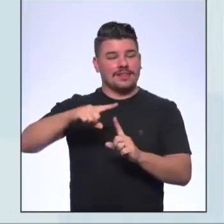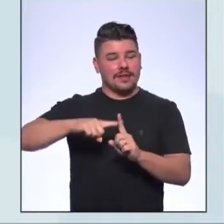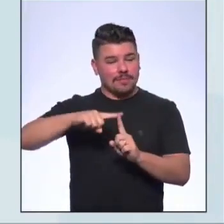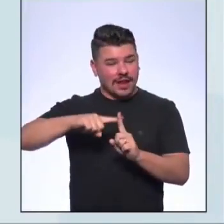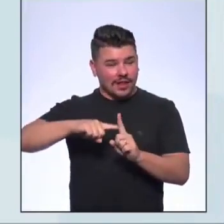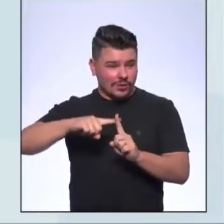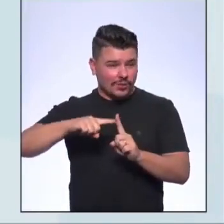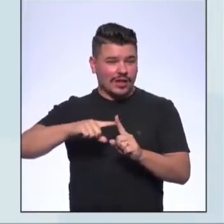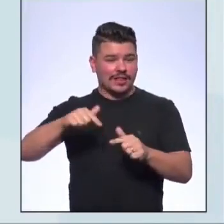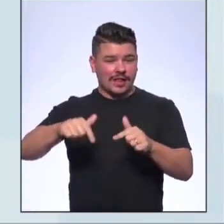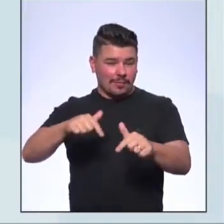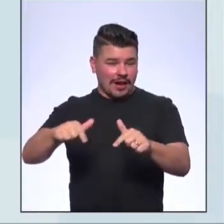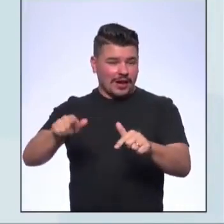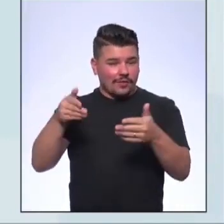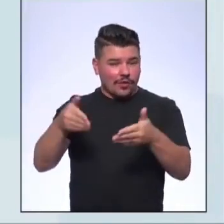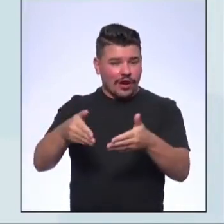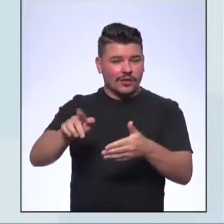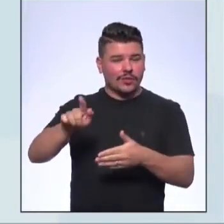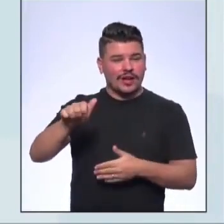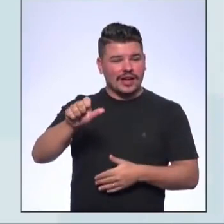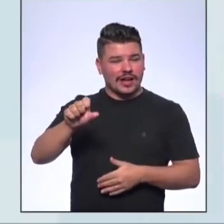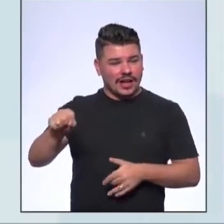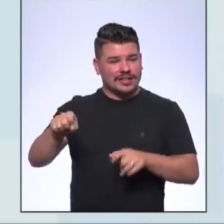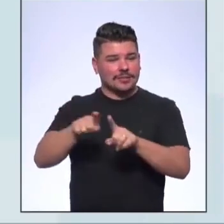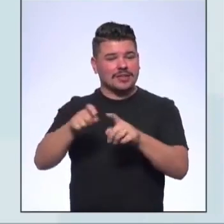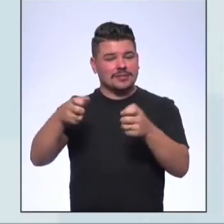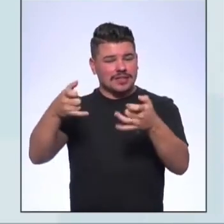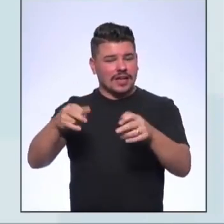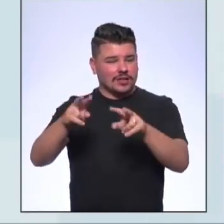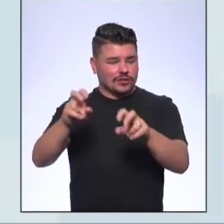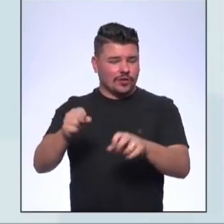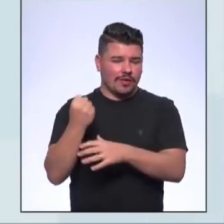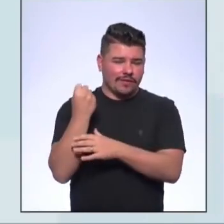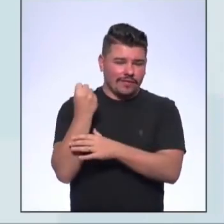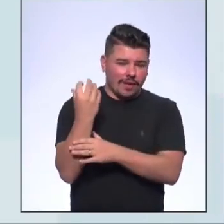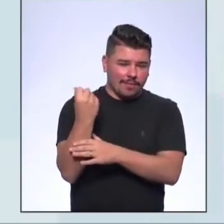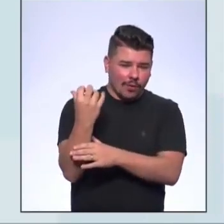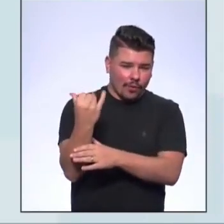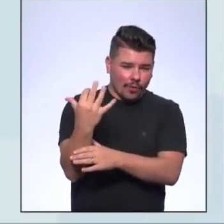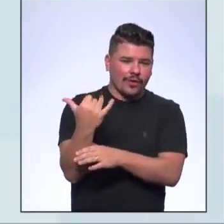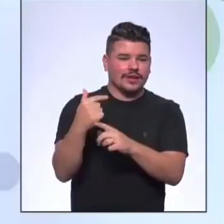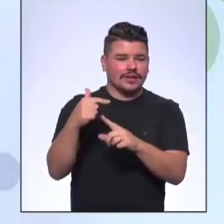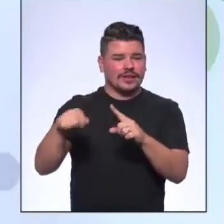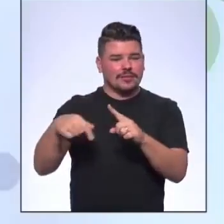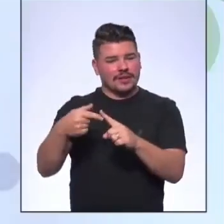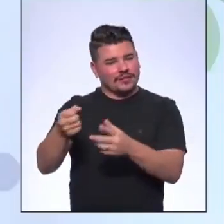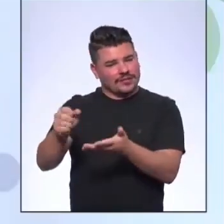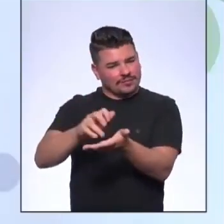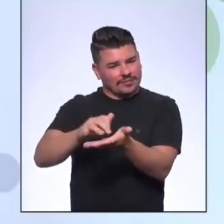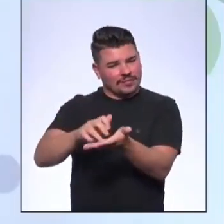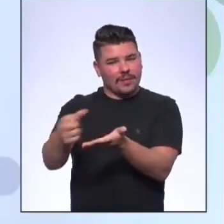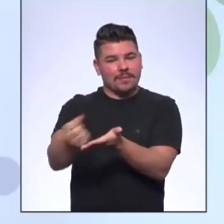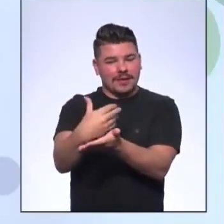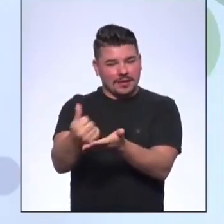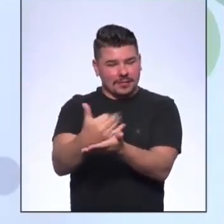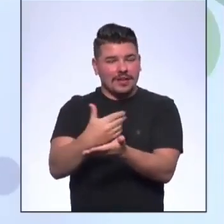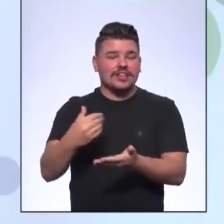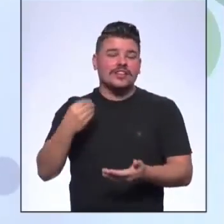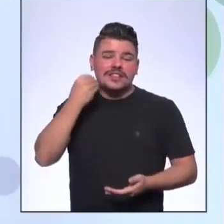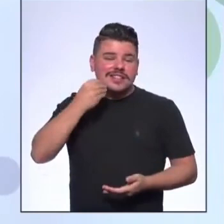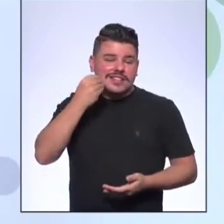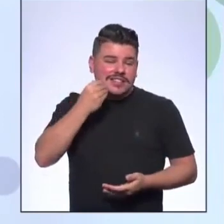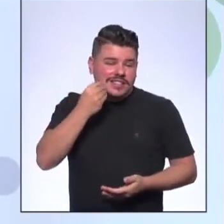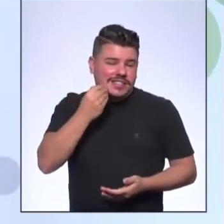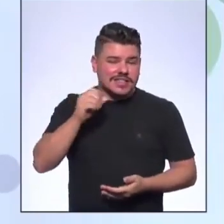pelo gás. Vamos falar um pouquinho de introdução da máquina a vapor, né? E a interação no chat aí, tá? E a gente vai usar o simulador,